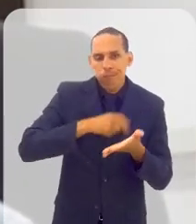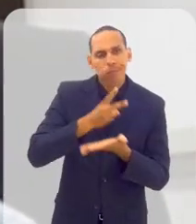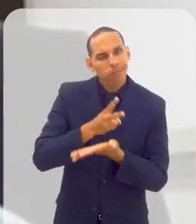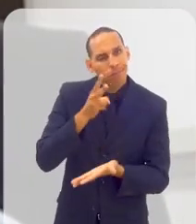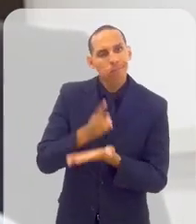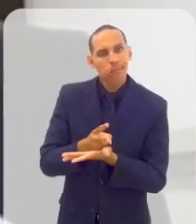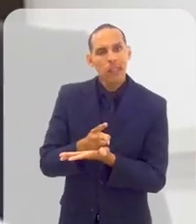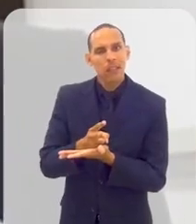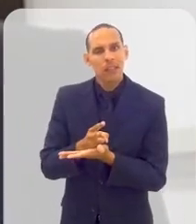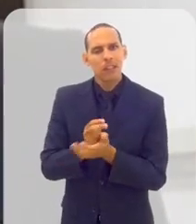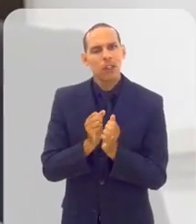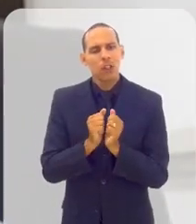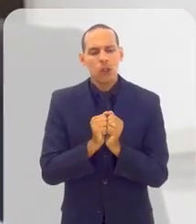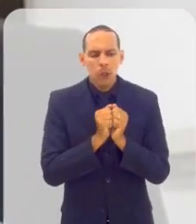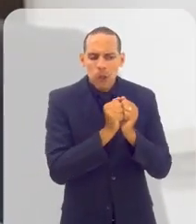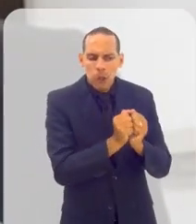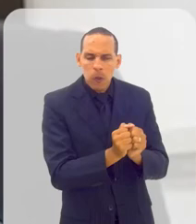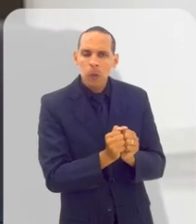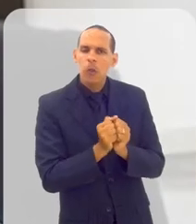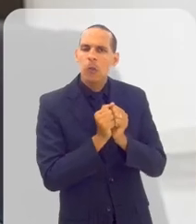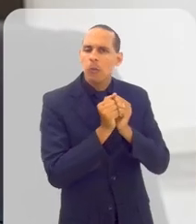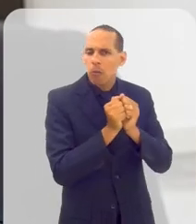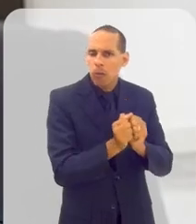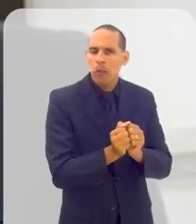sempre estar junto